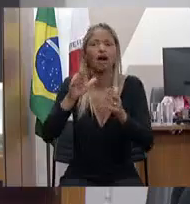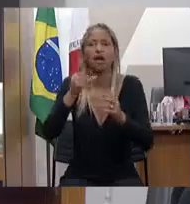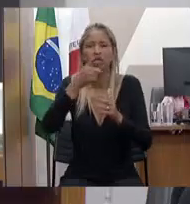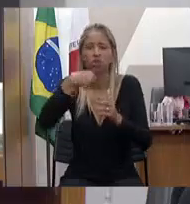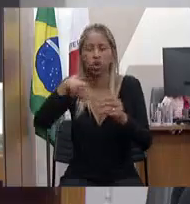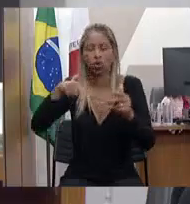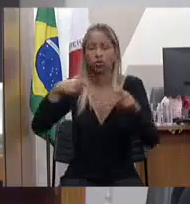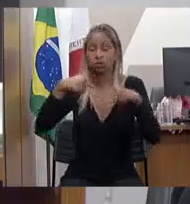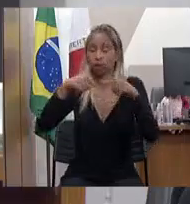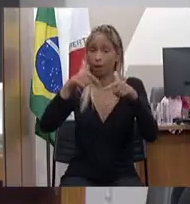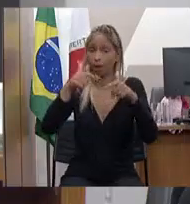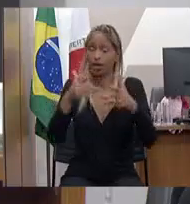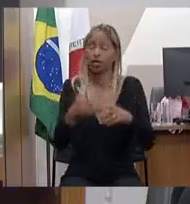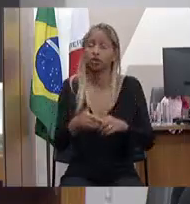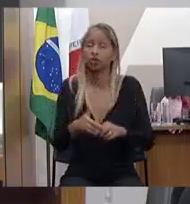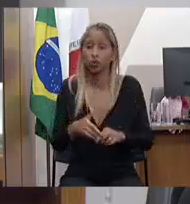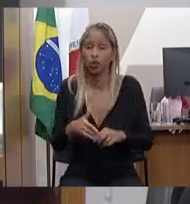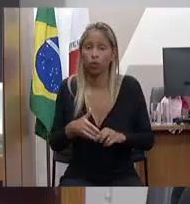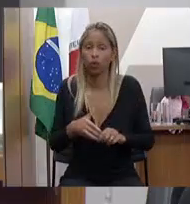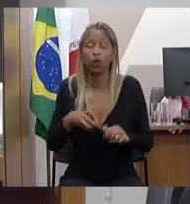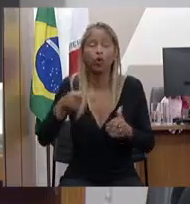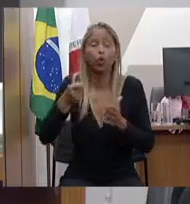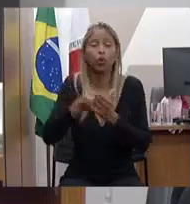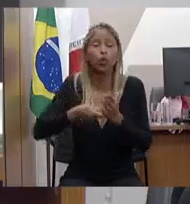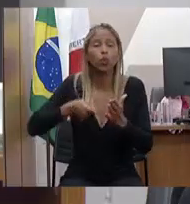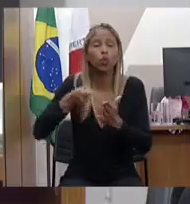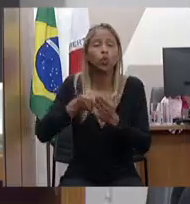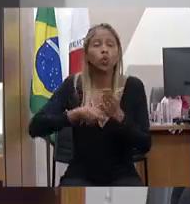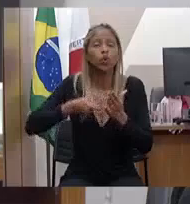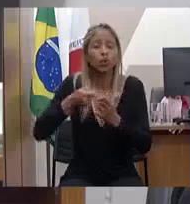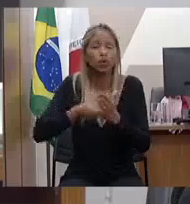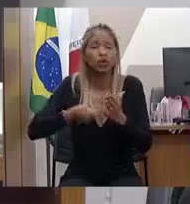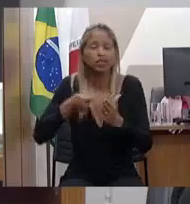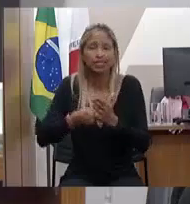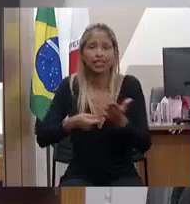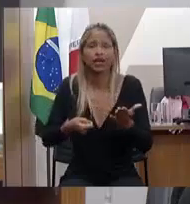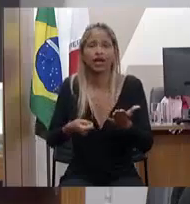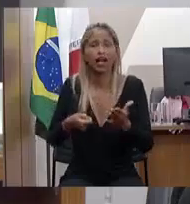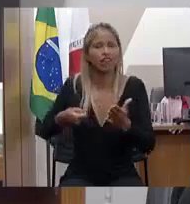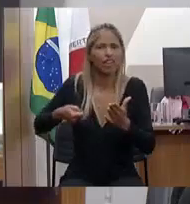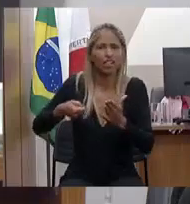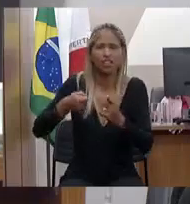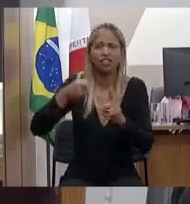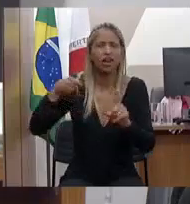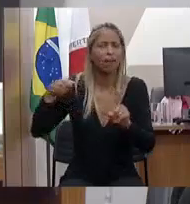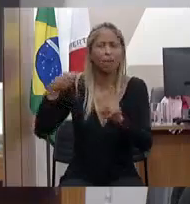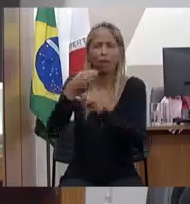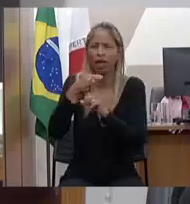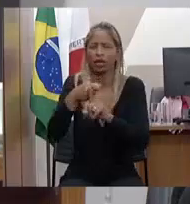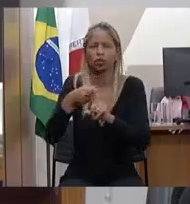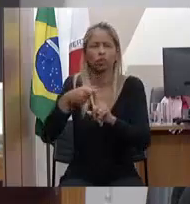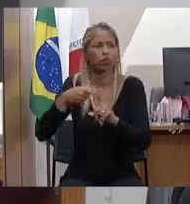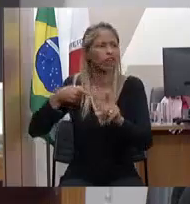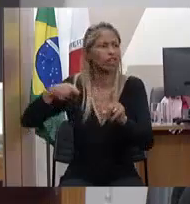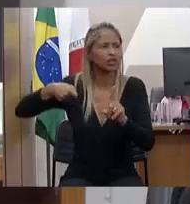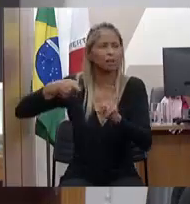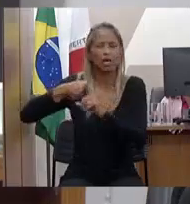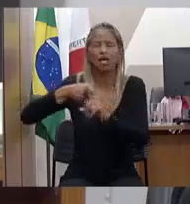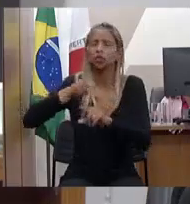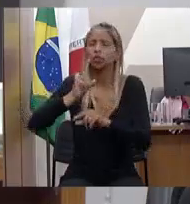aqui nessa trabalhadora que é luta é luta é enfrentamento é o tempo todo enfrentando